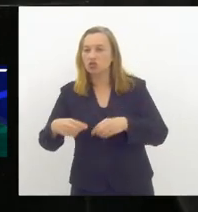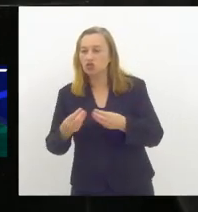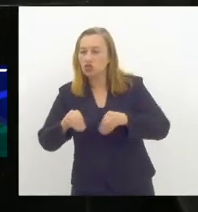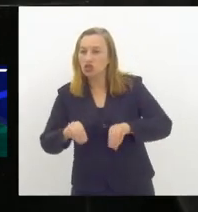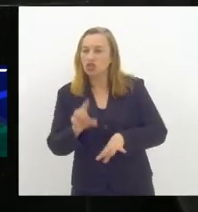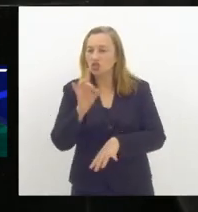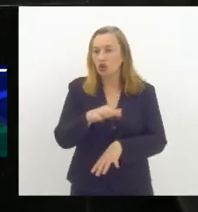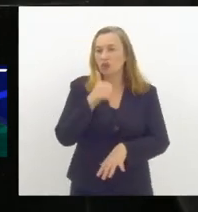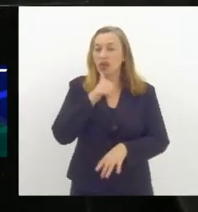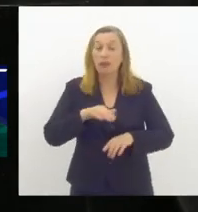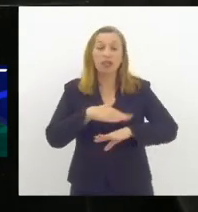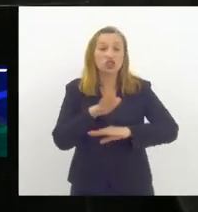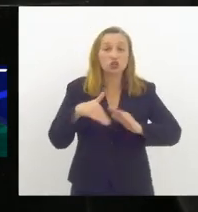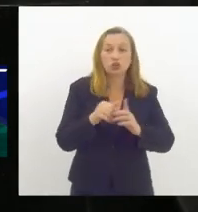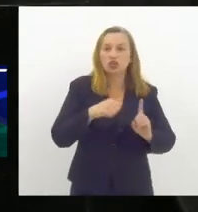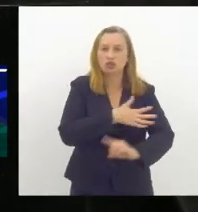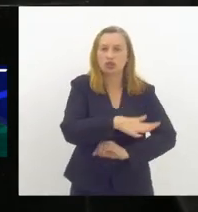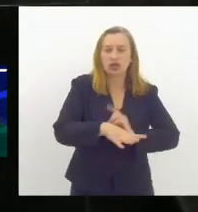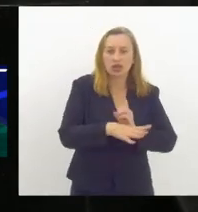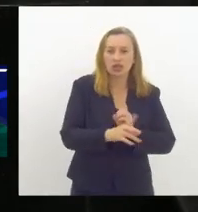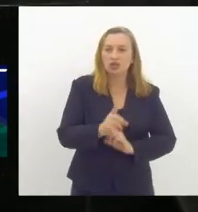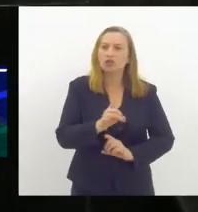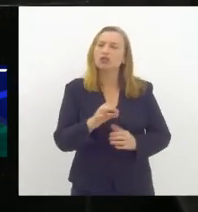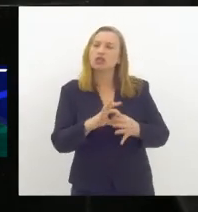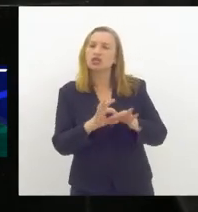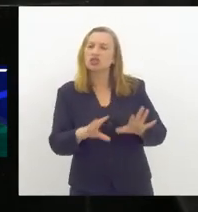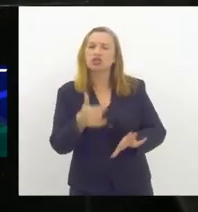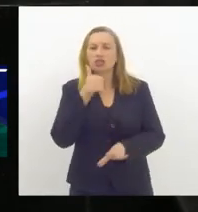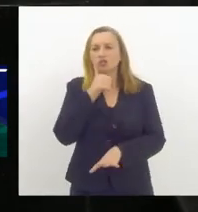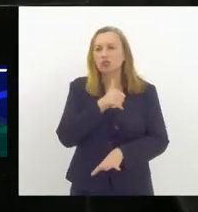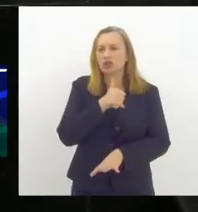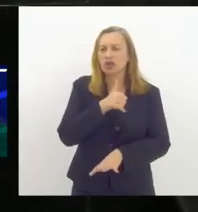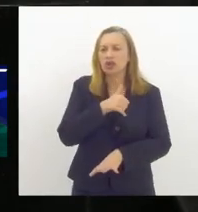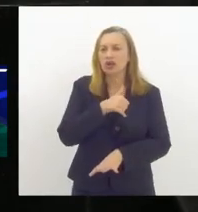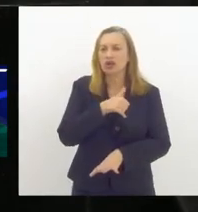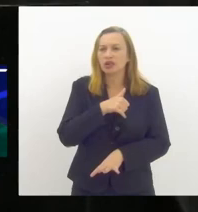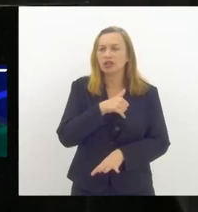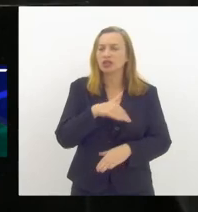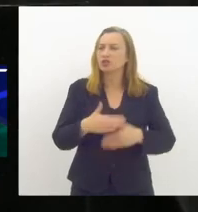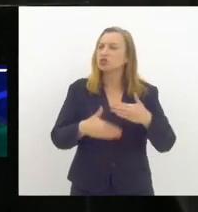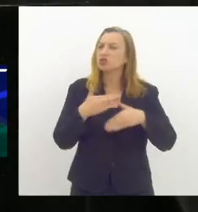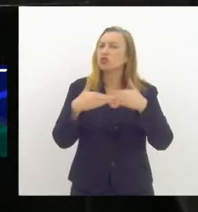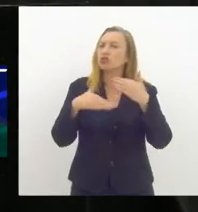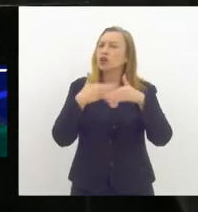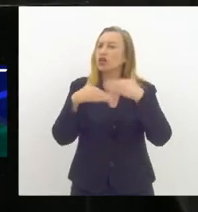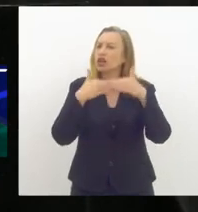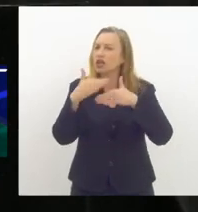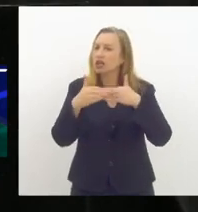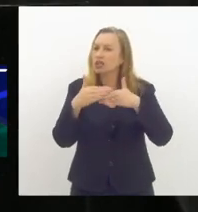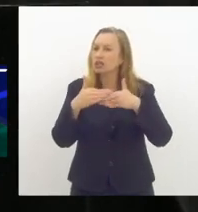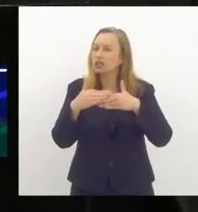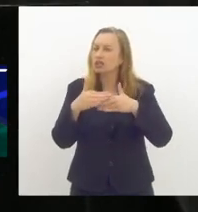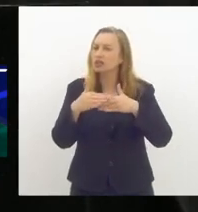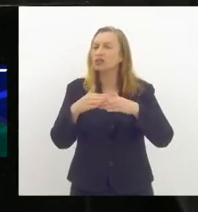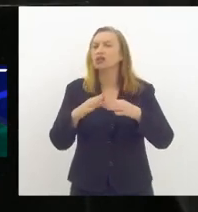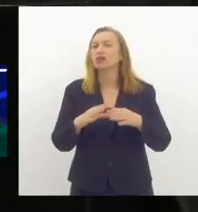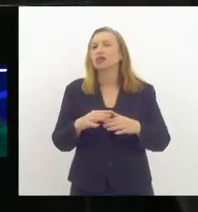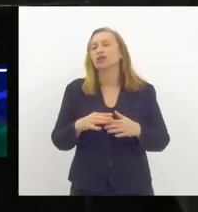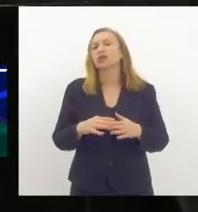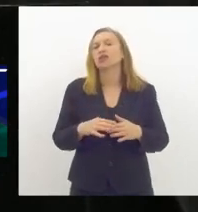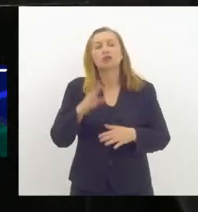mas sim toda a sociedade não deixando as mulheres se desenvolverem não é plenamente